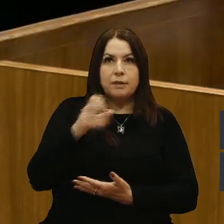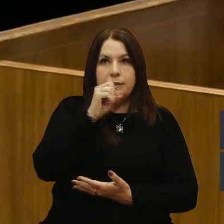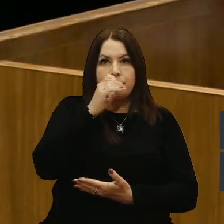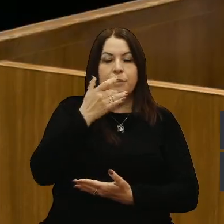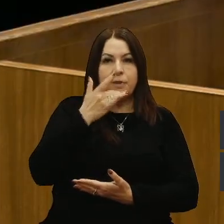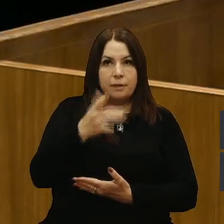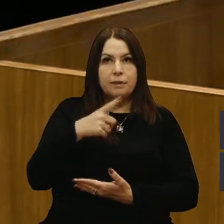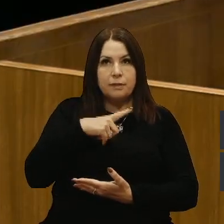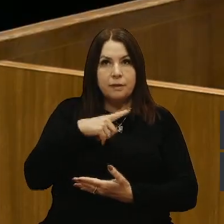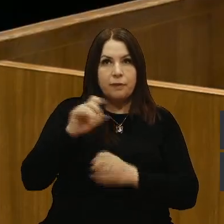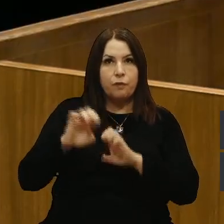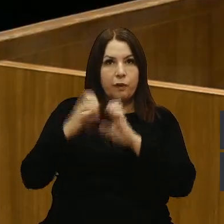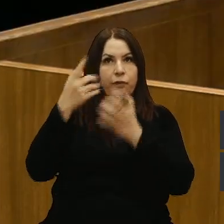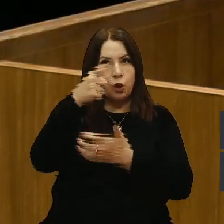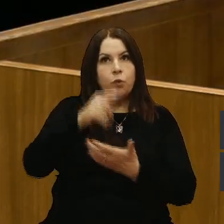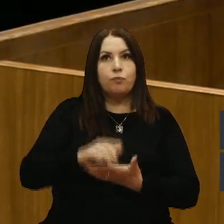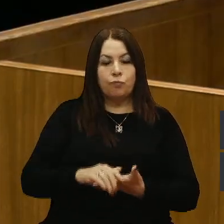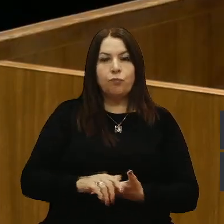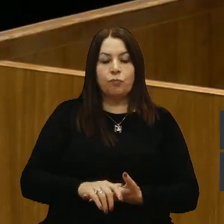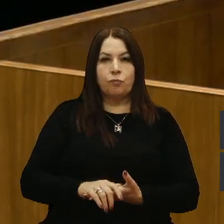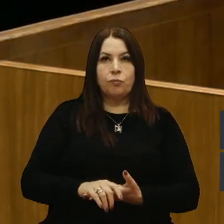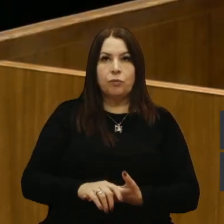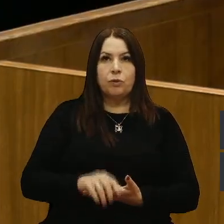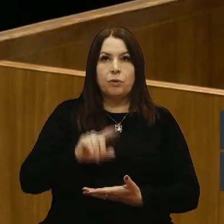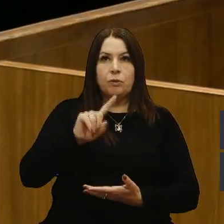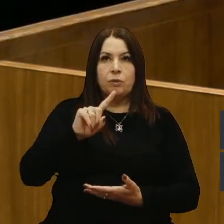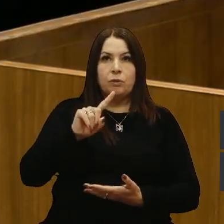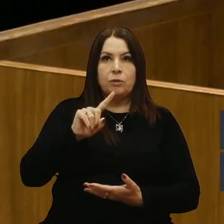tarde, e teve um evento lá.